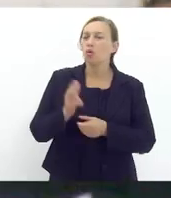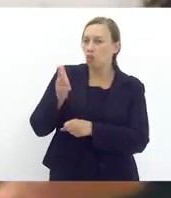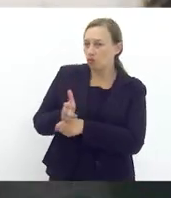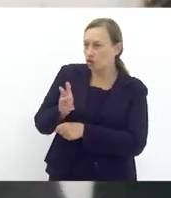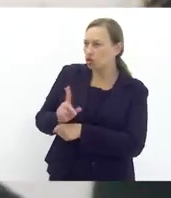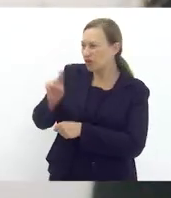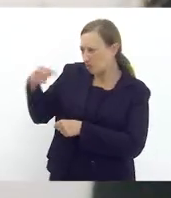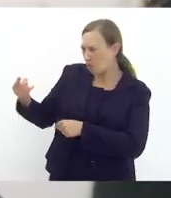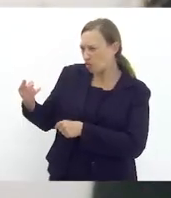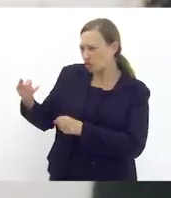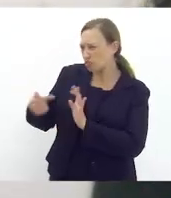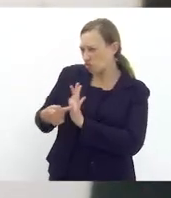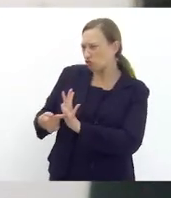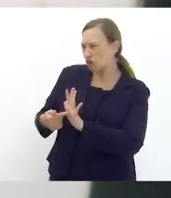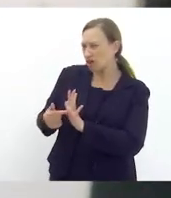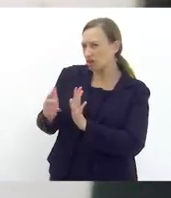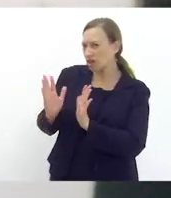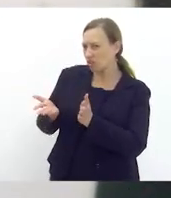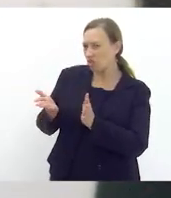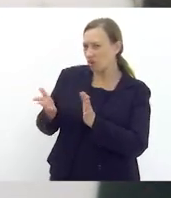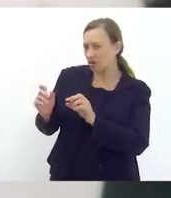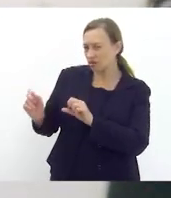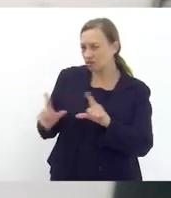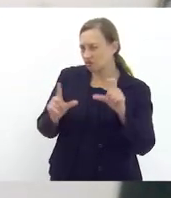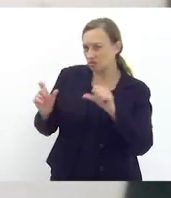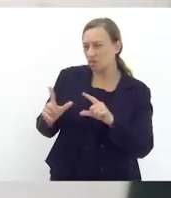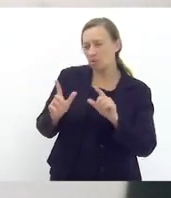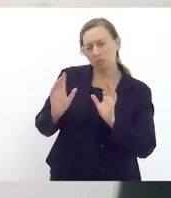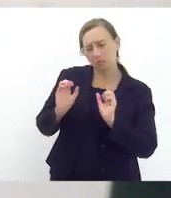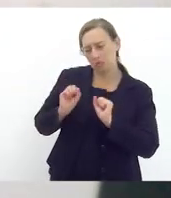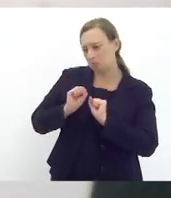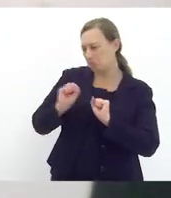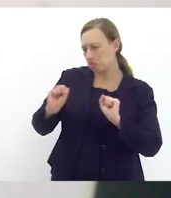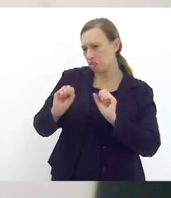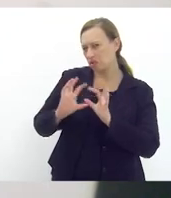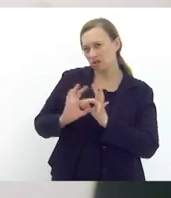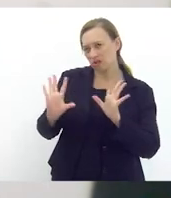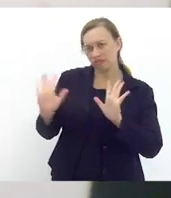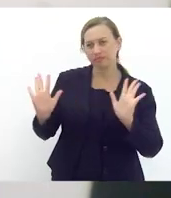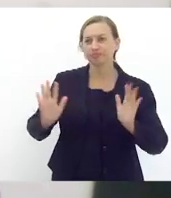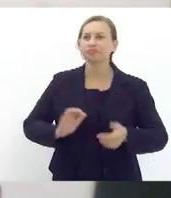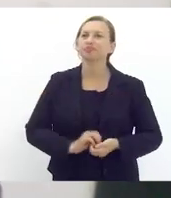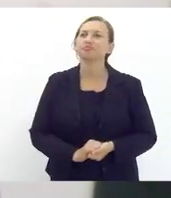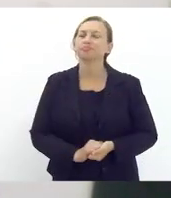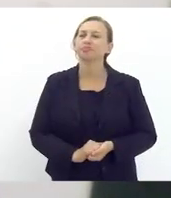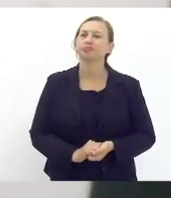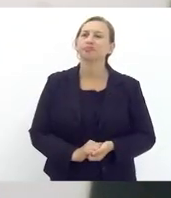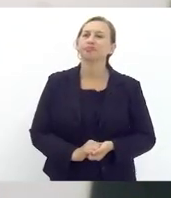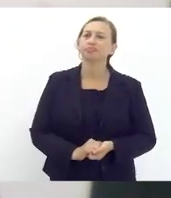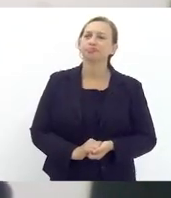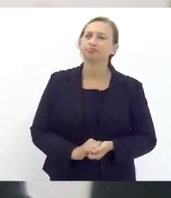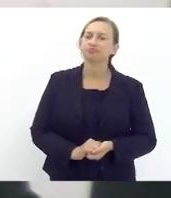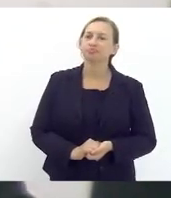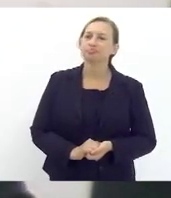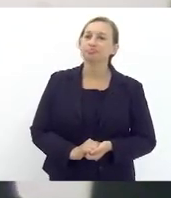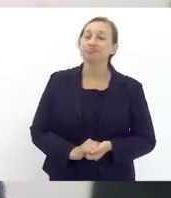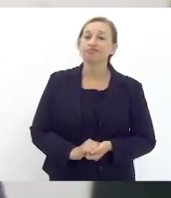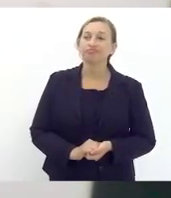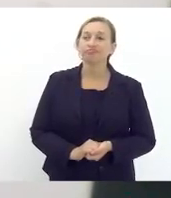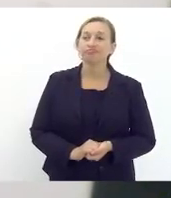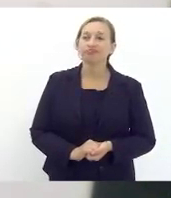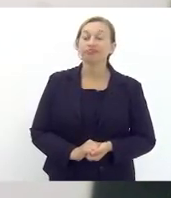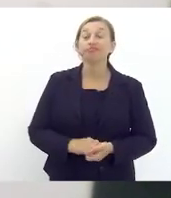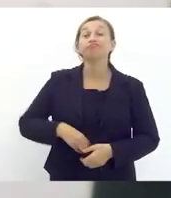A gente passa depois agora pode deixar aí por enquanto nessa tela vamos lá quem